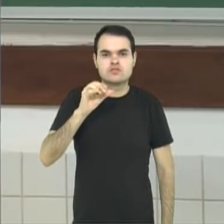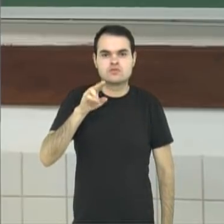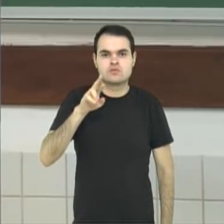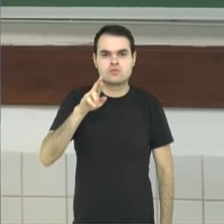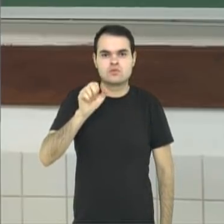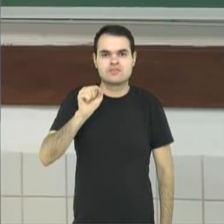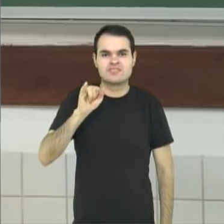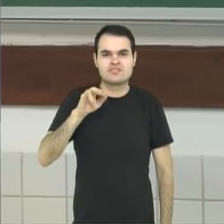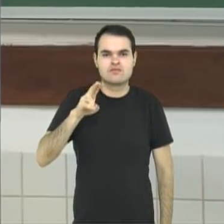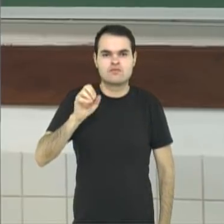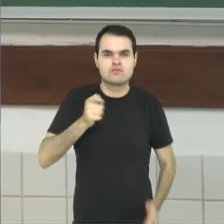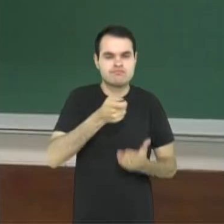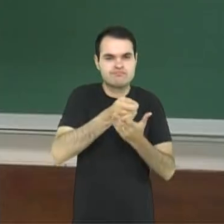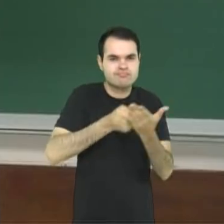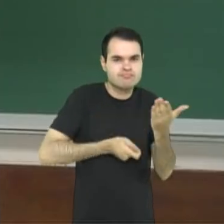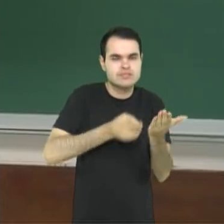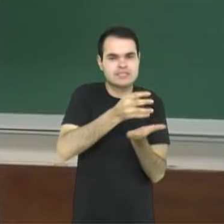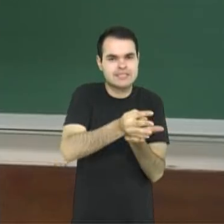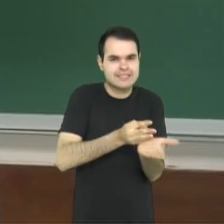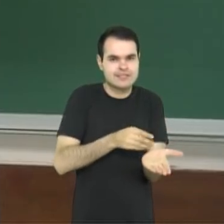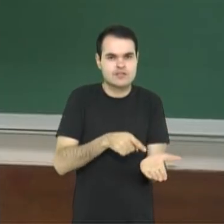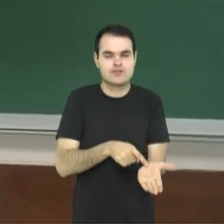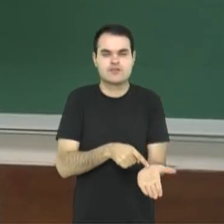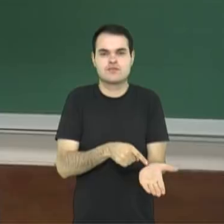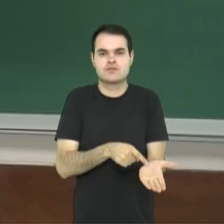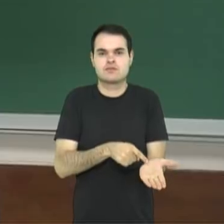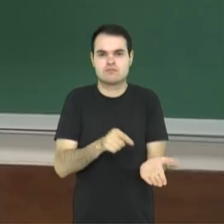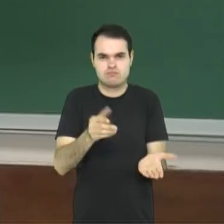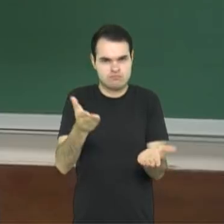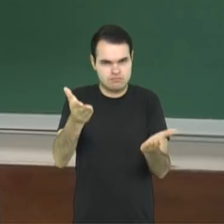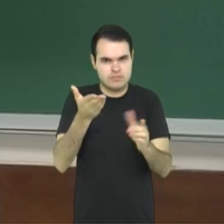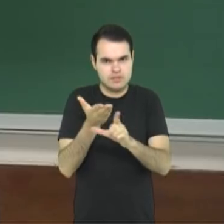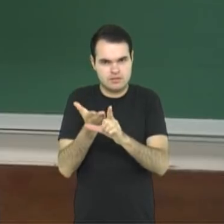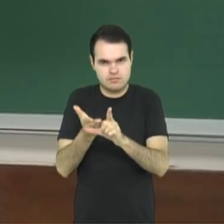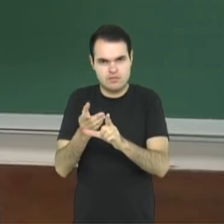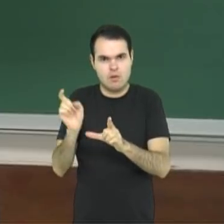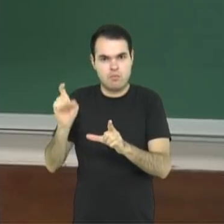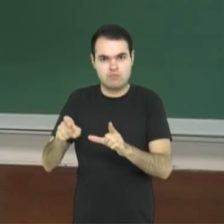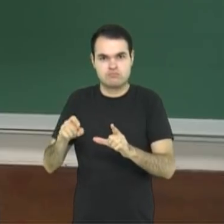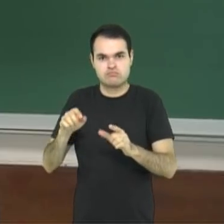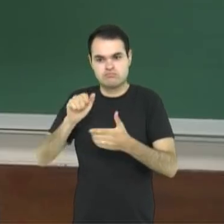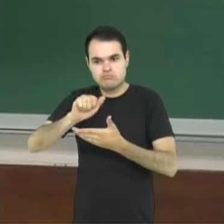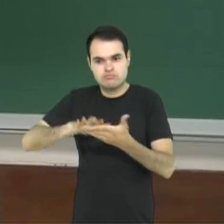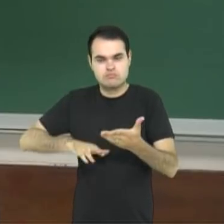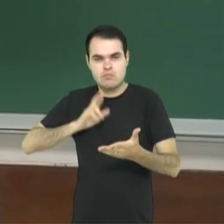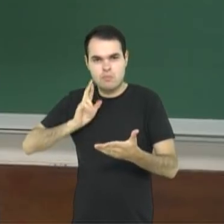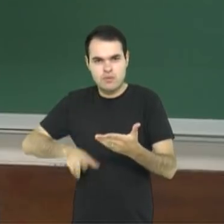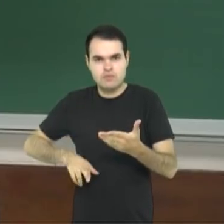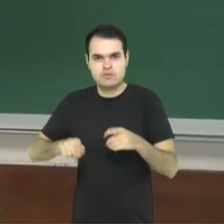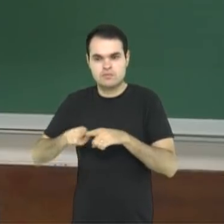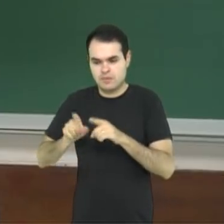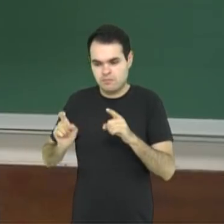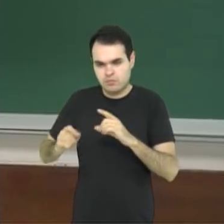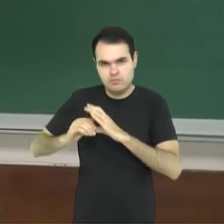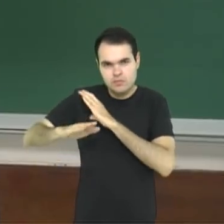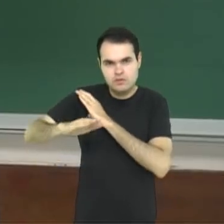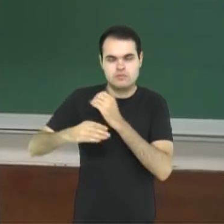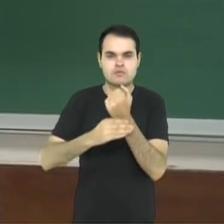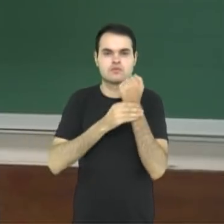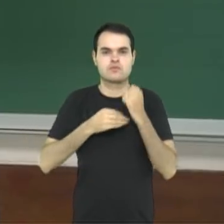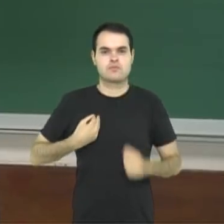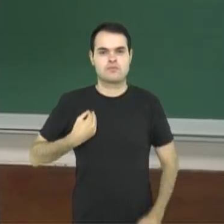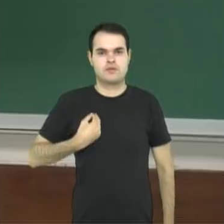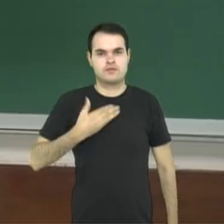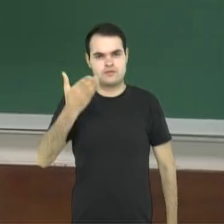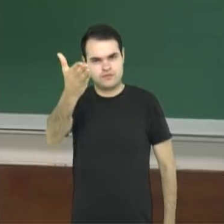aula promete. Os alunos que têm acesso ao aplicativo respondam ao formulário de questões e não se esqueçam de clicar no link para validar a presença